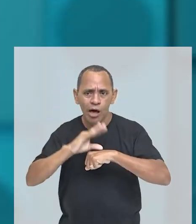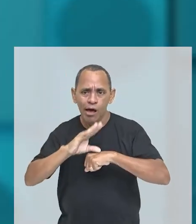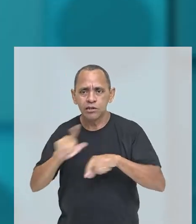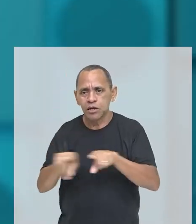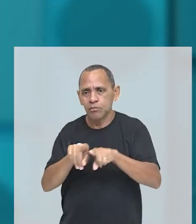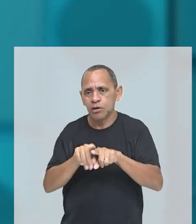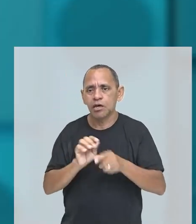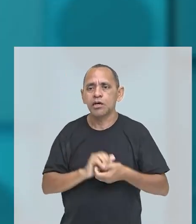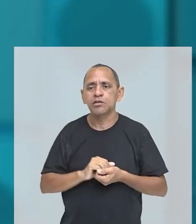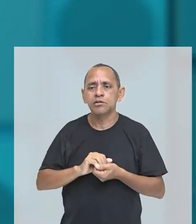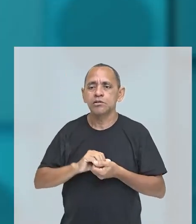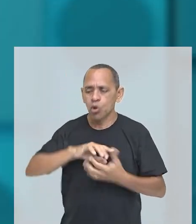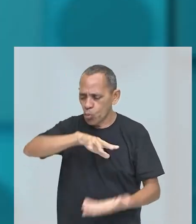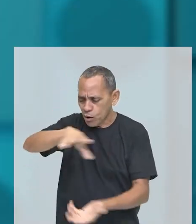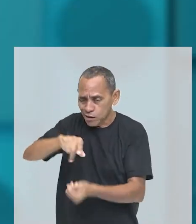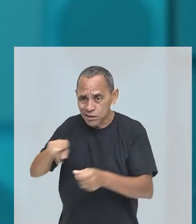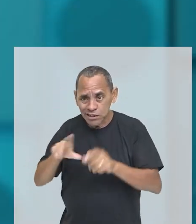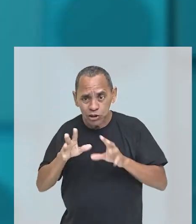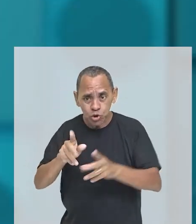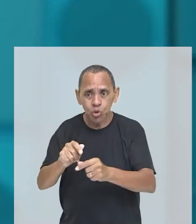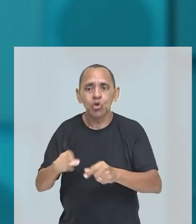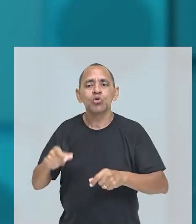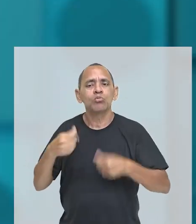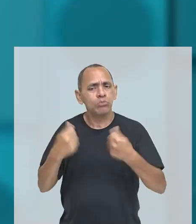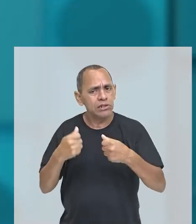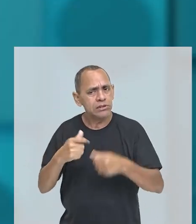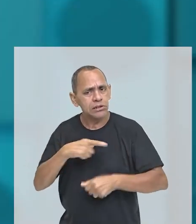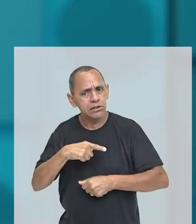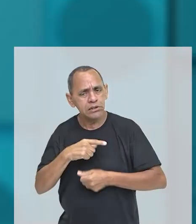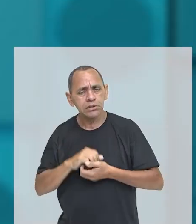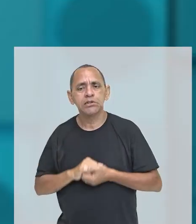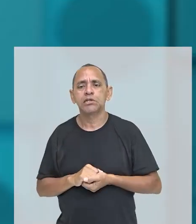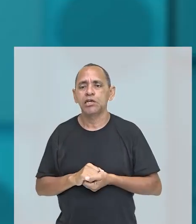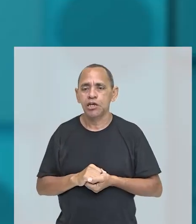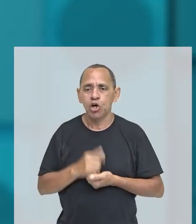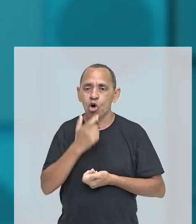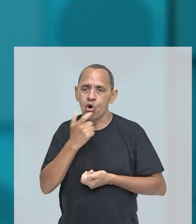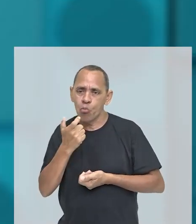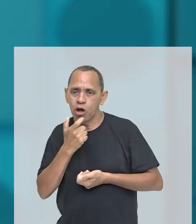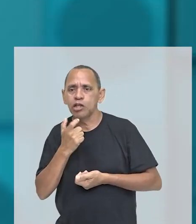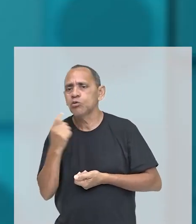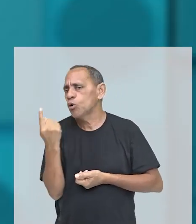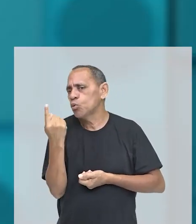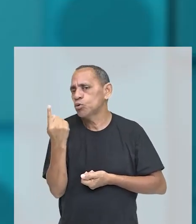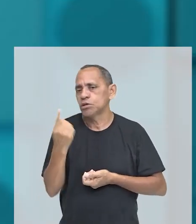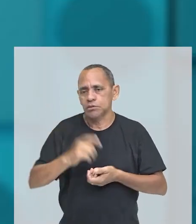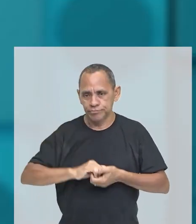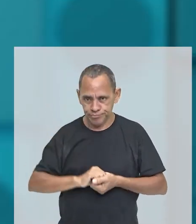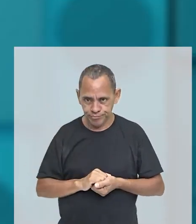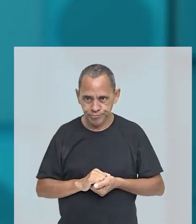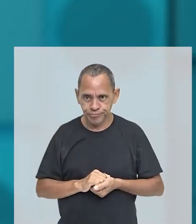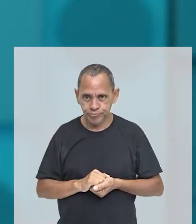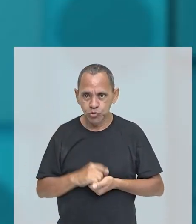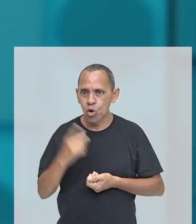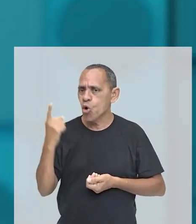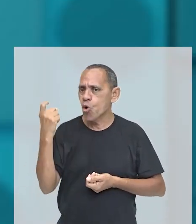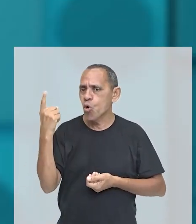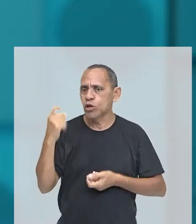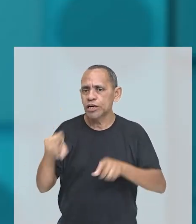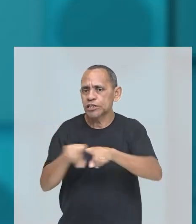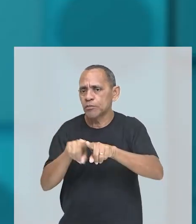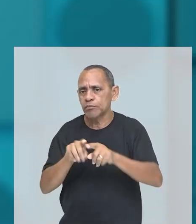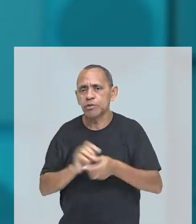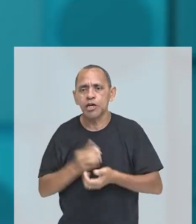planeta, nós precisamos ter um idioma em comum. Nesse caso aqui é a língua inglesa. Vamos iniciar nossa aula compartilhando